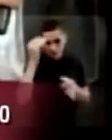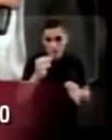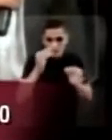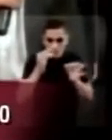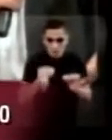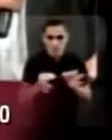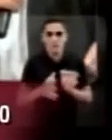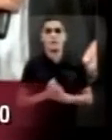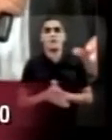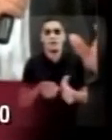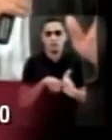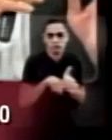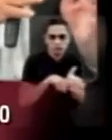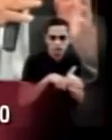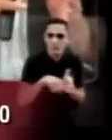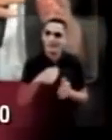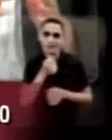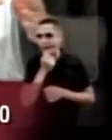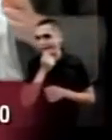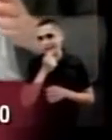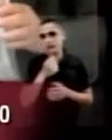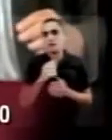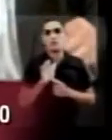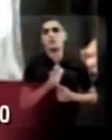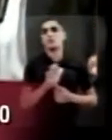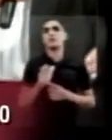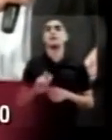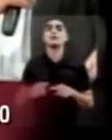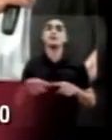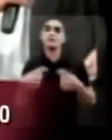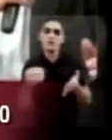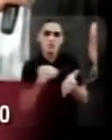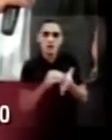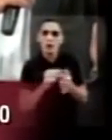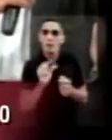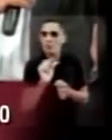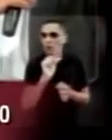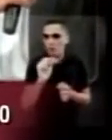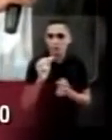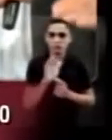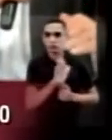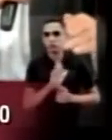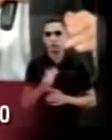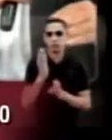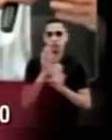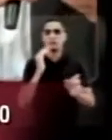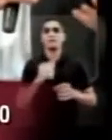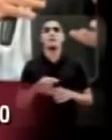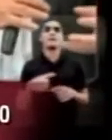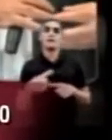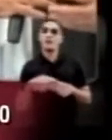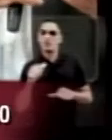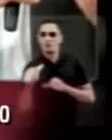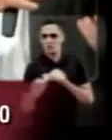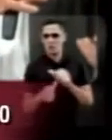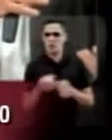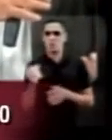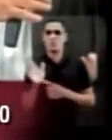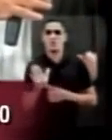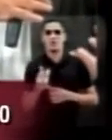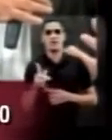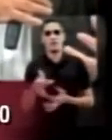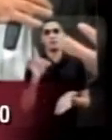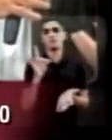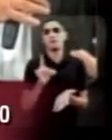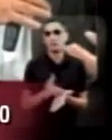né? Pouquíssimo. Então, nós estamos bem atualizados no número do exame. Por que isso? Porque tem caído e os laboratórios